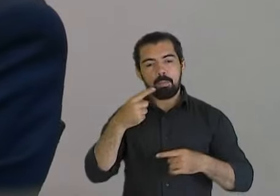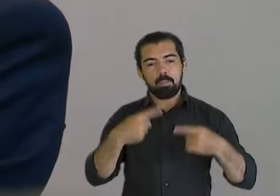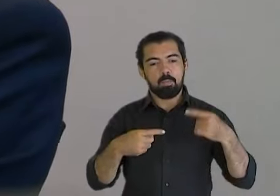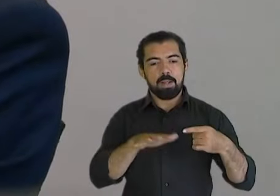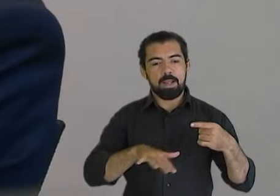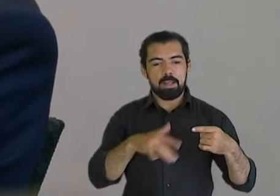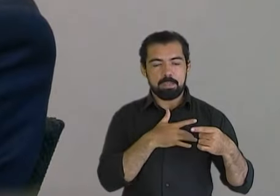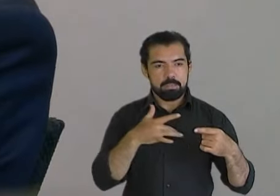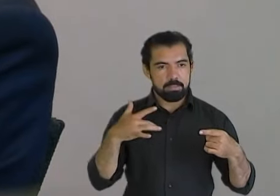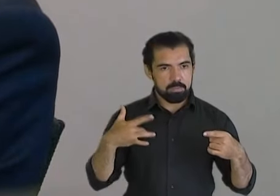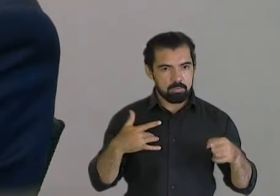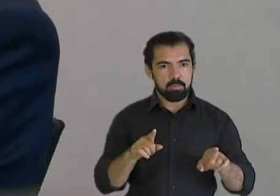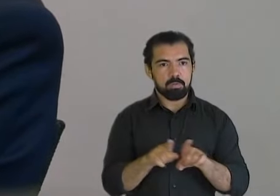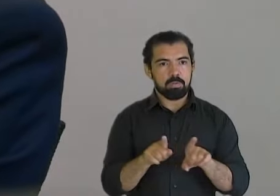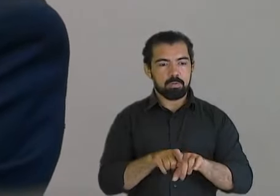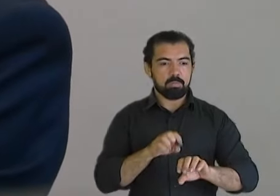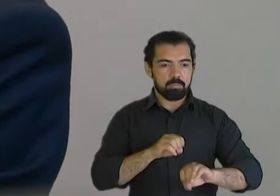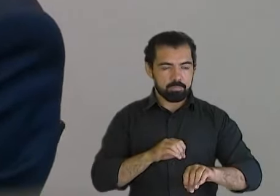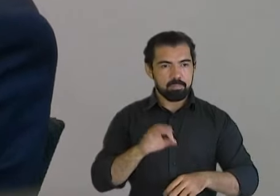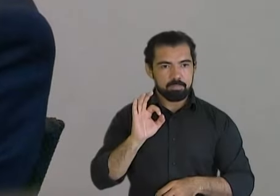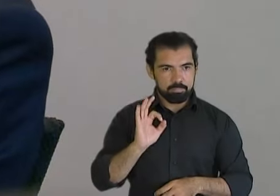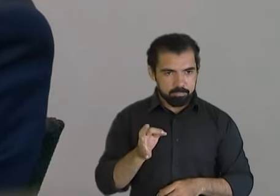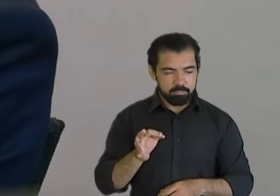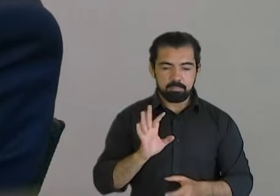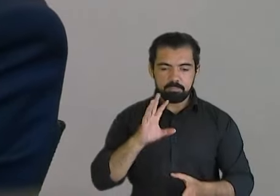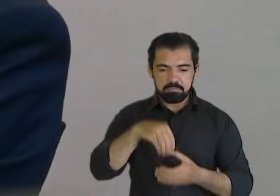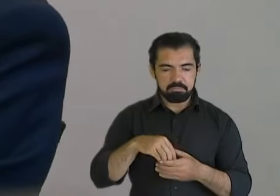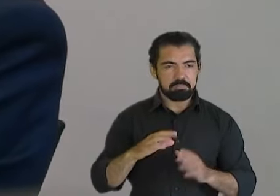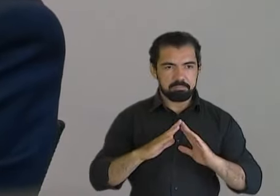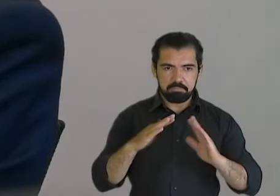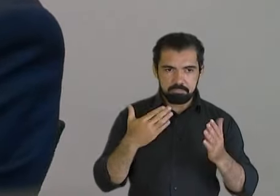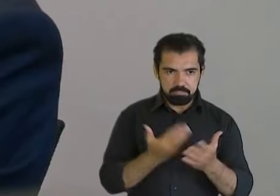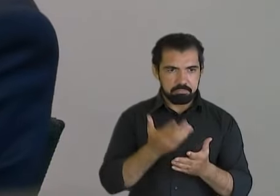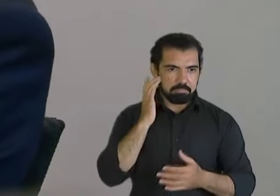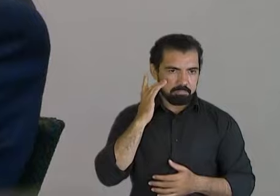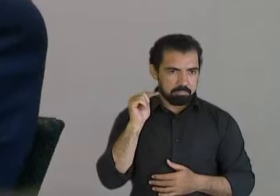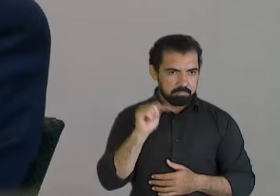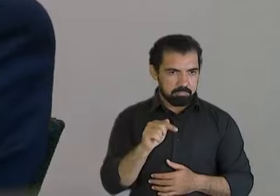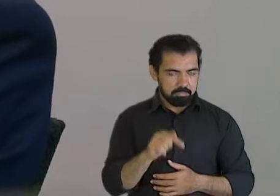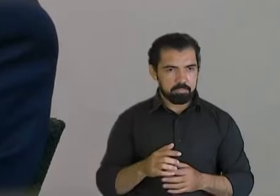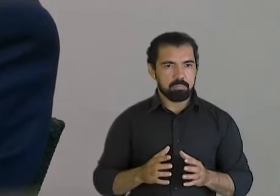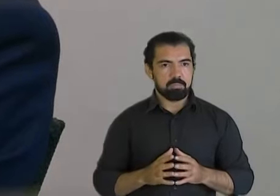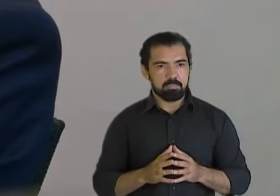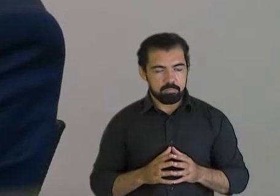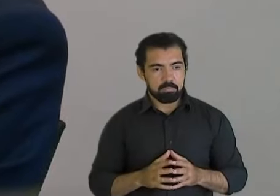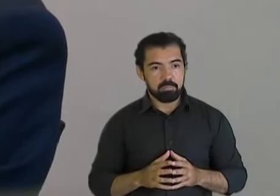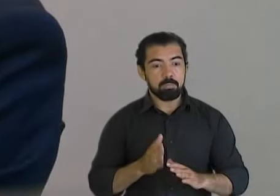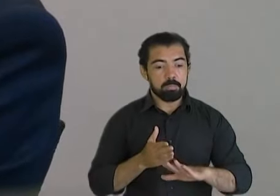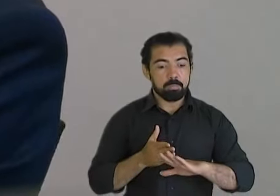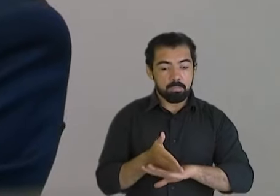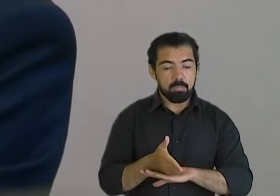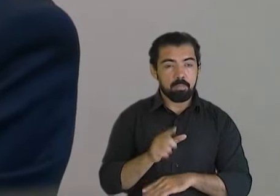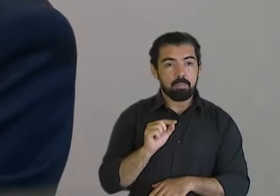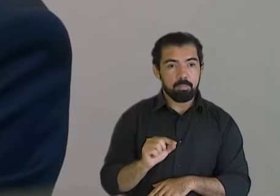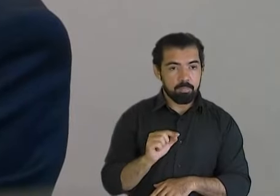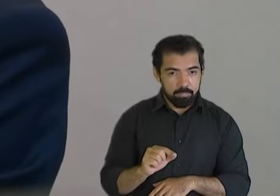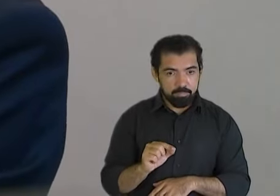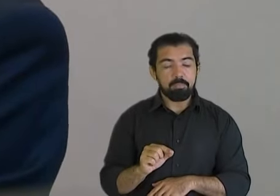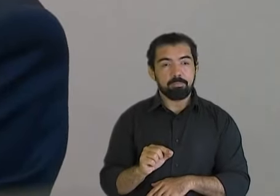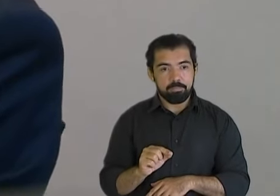saúde, como uma política de educação, né? Talvez nas escolas, você passar desde o princípio alertando os estudantes, as pessoas mais